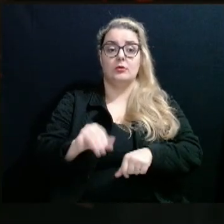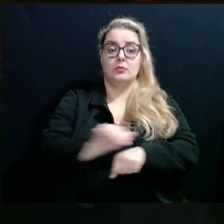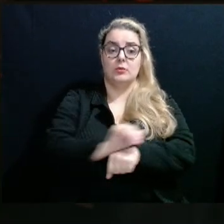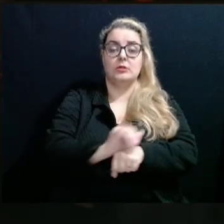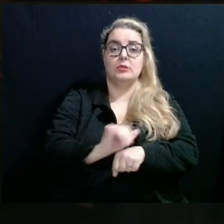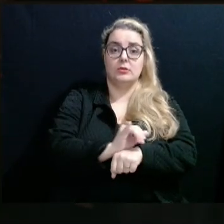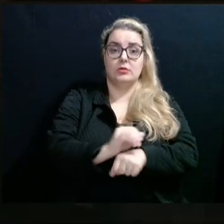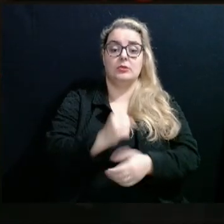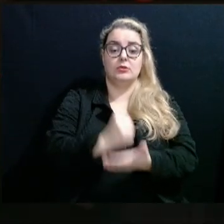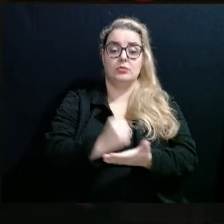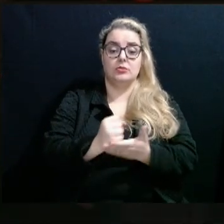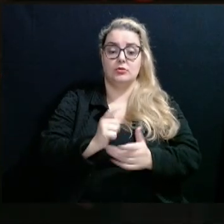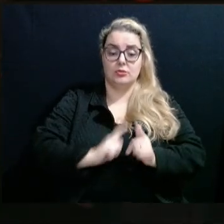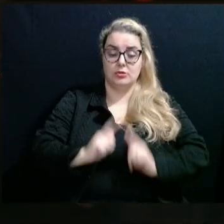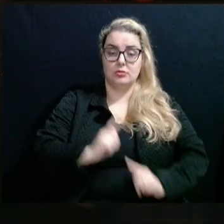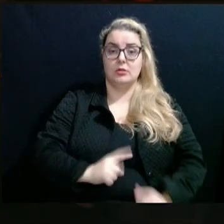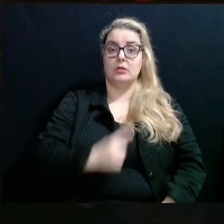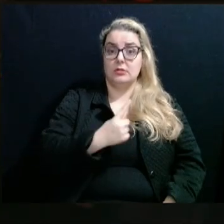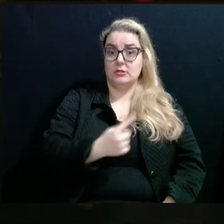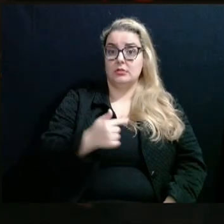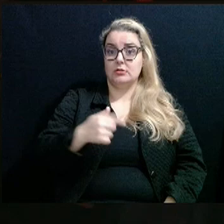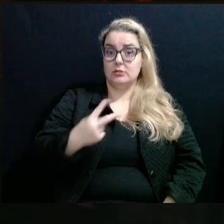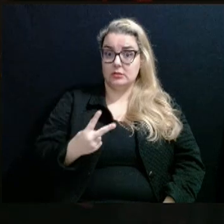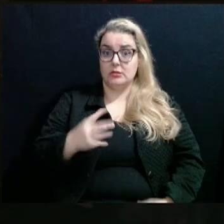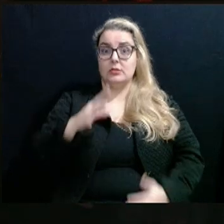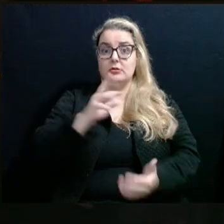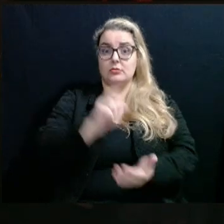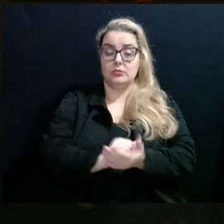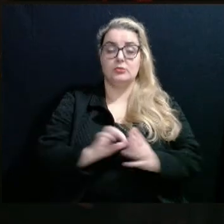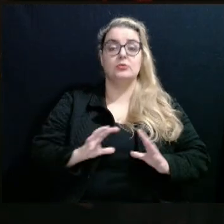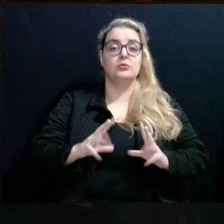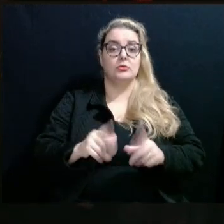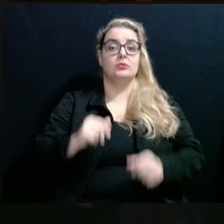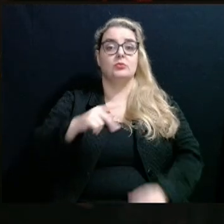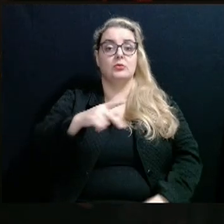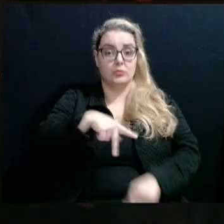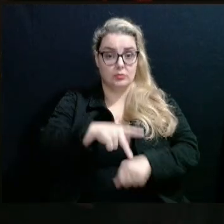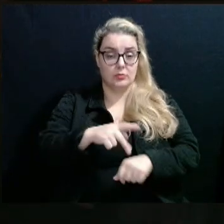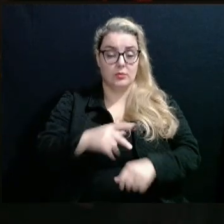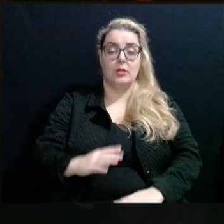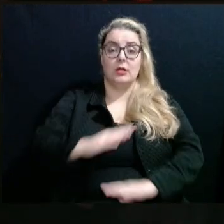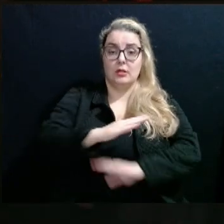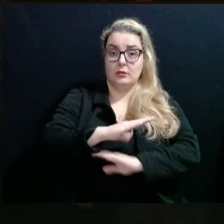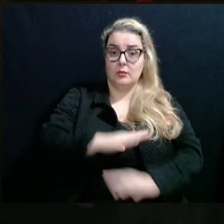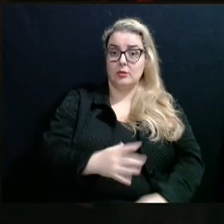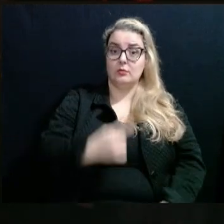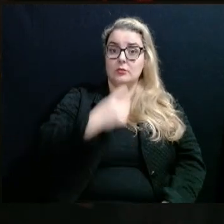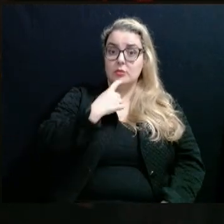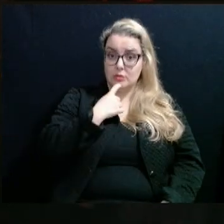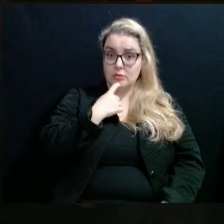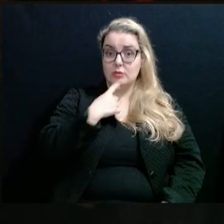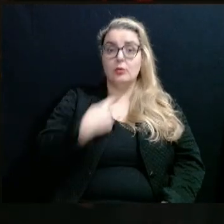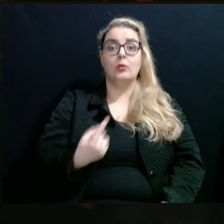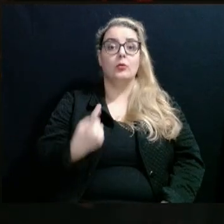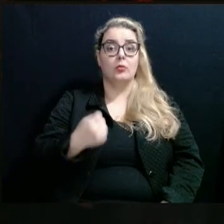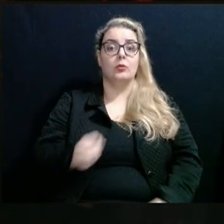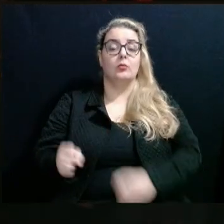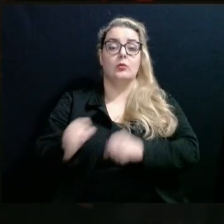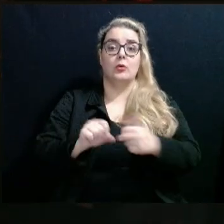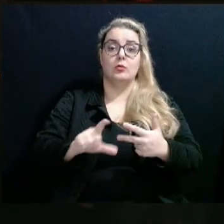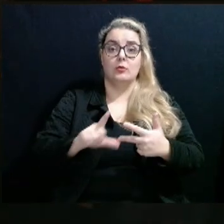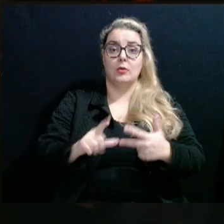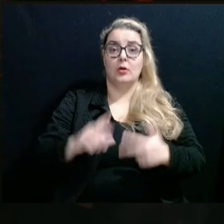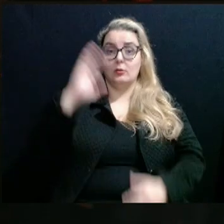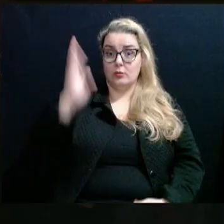Entre 172 inscrições de todo o país, a Câmara de Campinas foi o único poder legislativo brasileiro premiado.